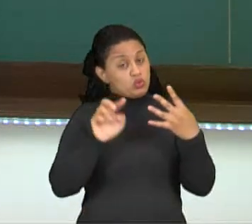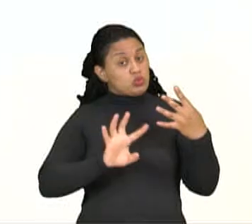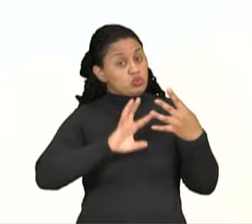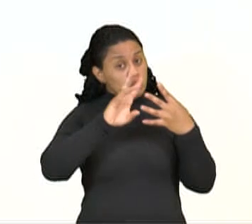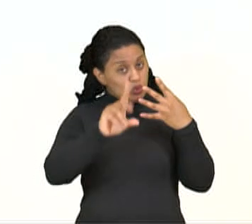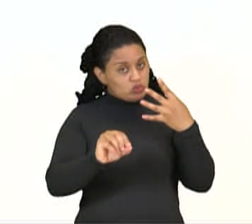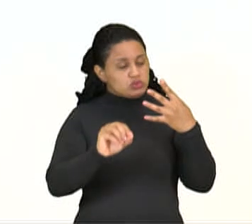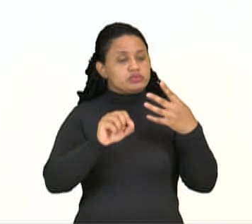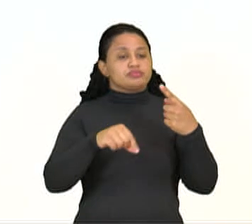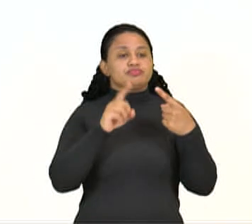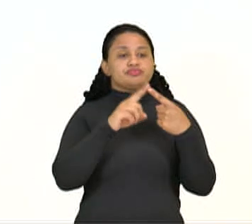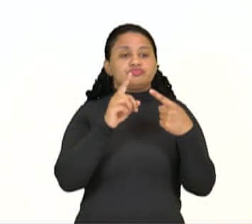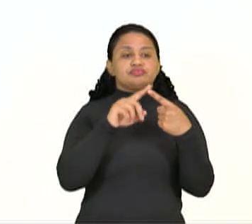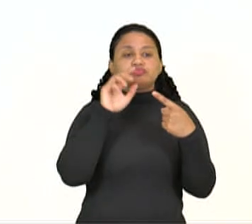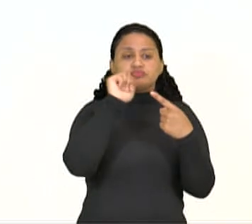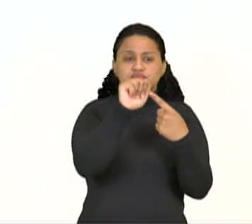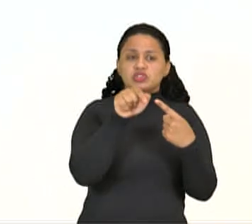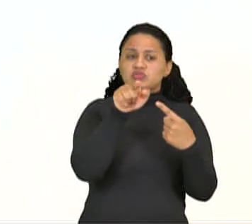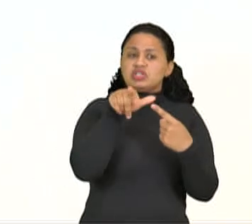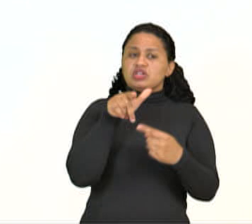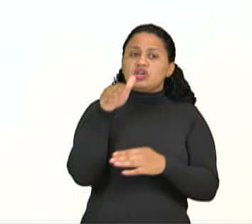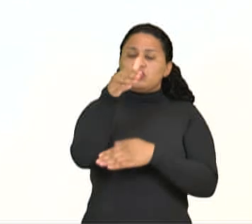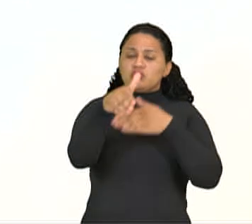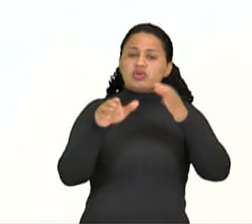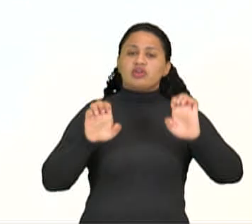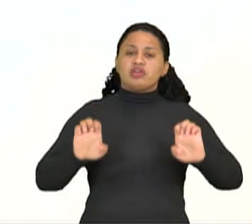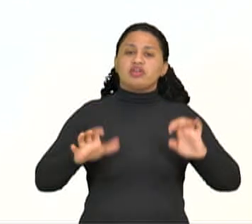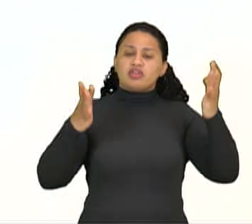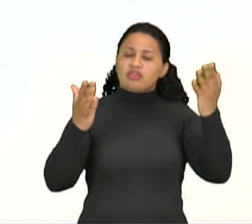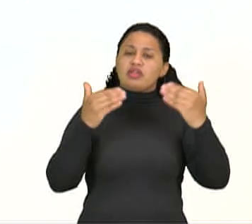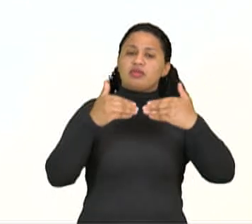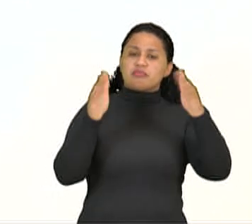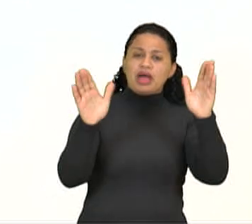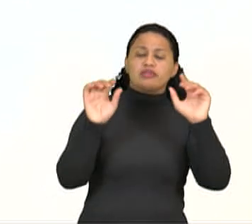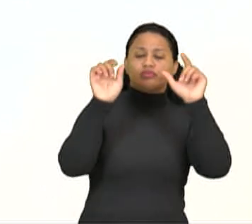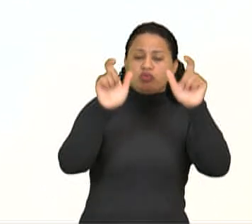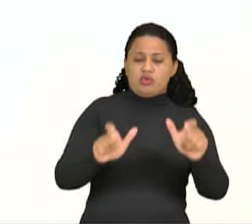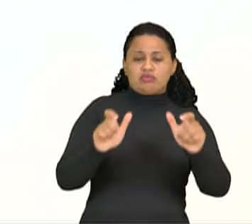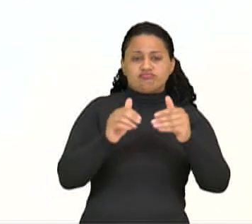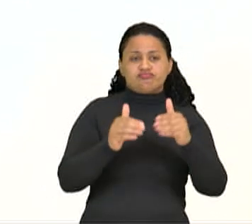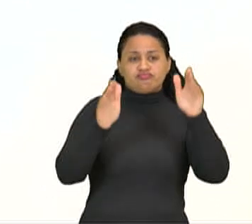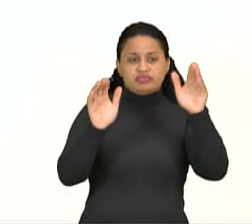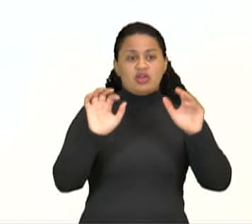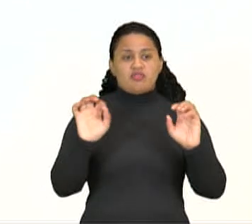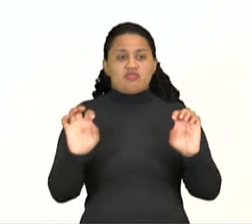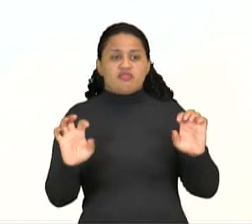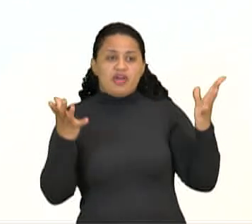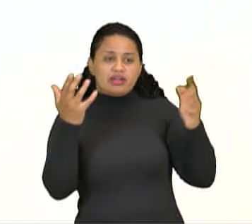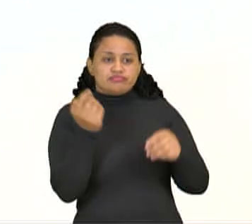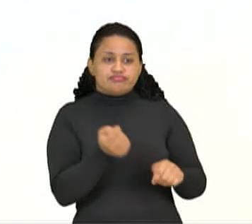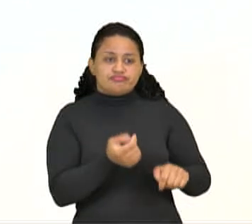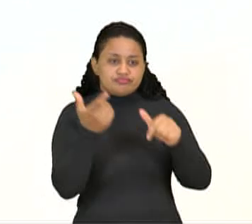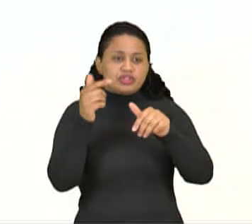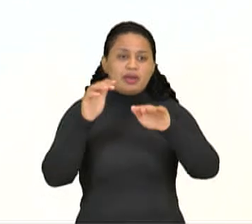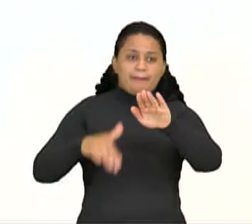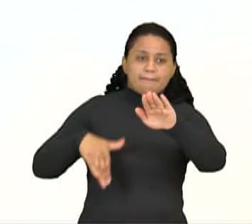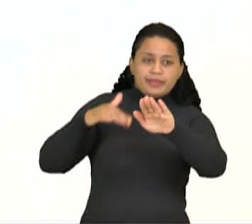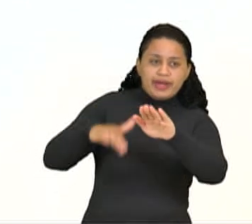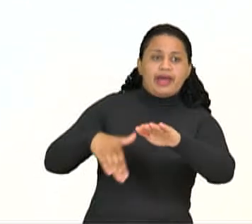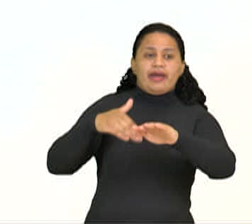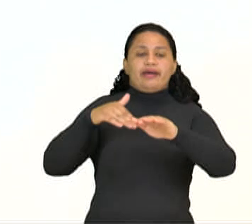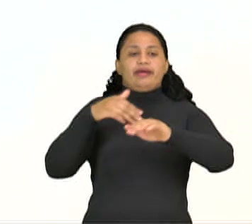A. Você já participou de eventos abertos, festas de Réveillon, em